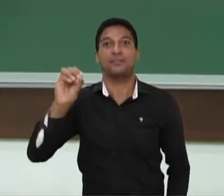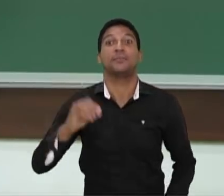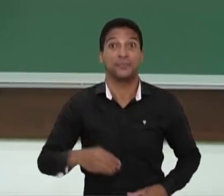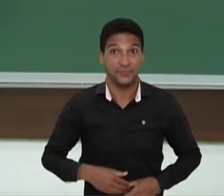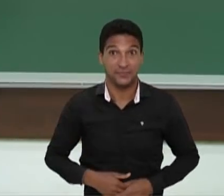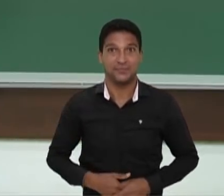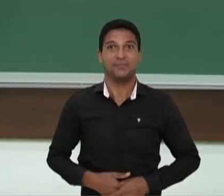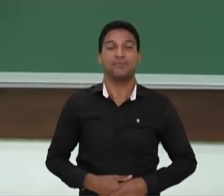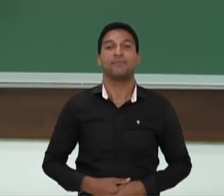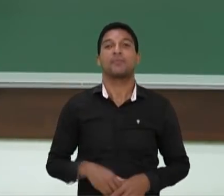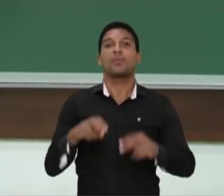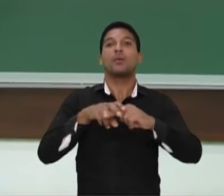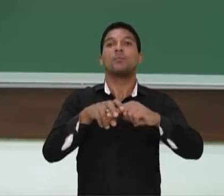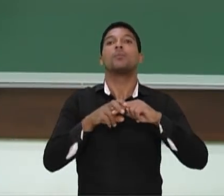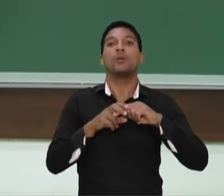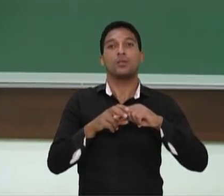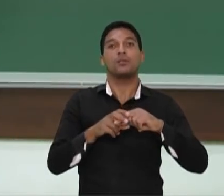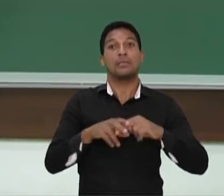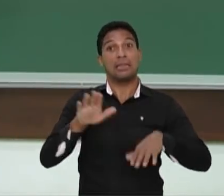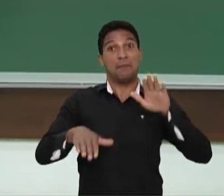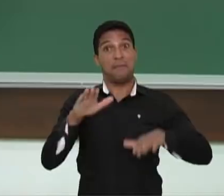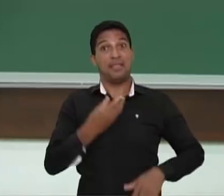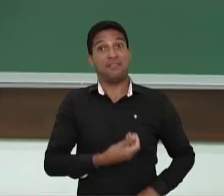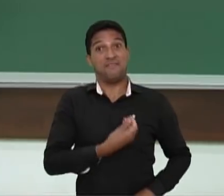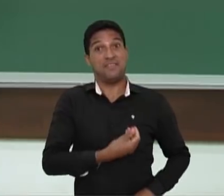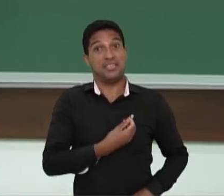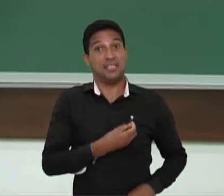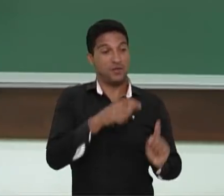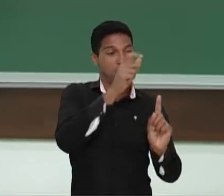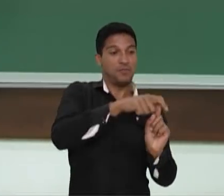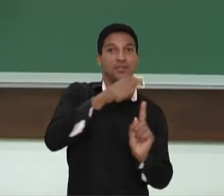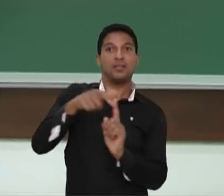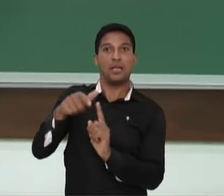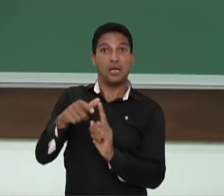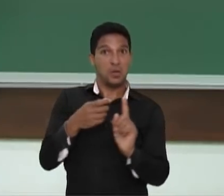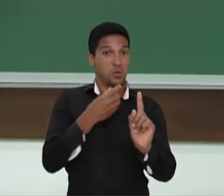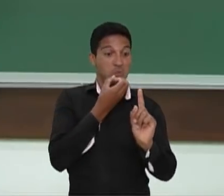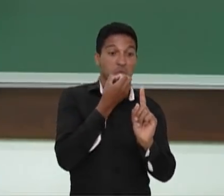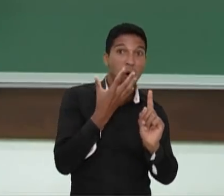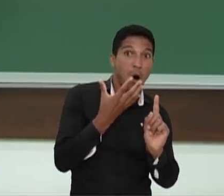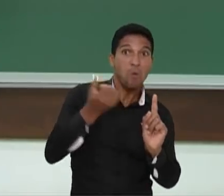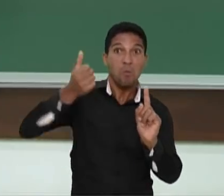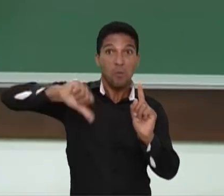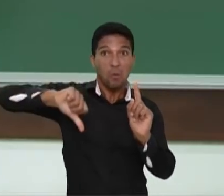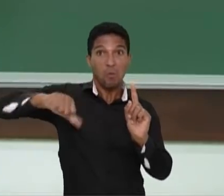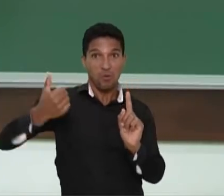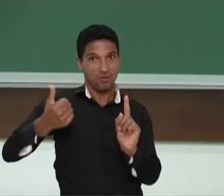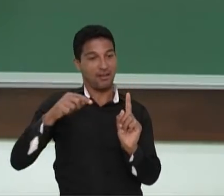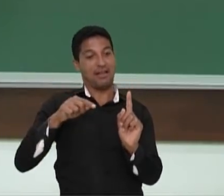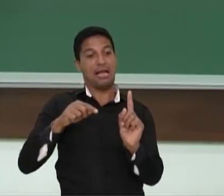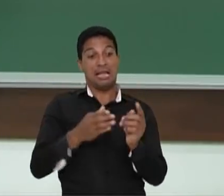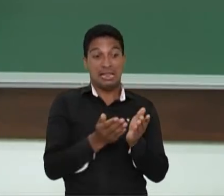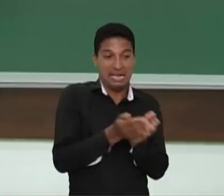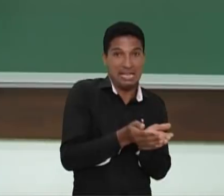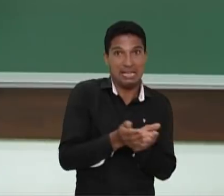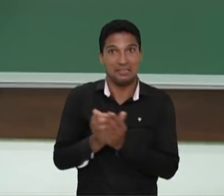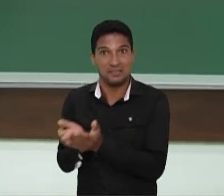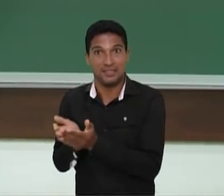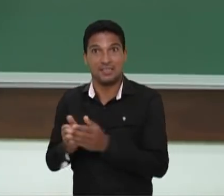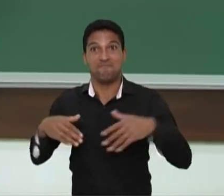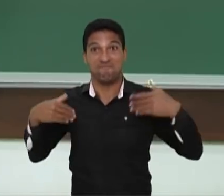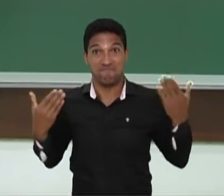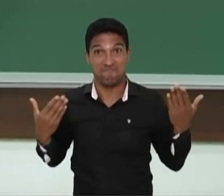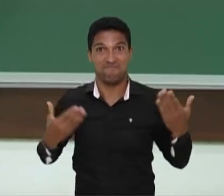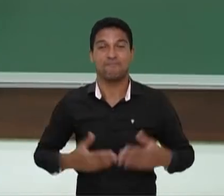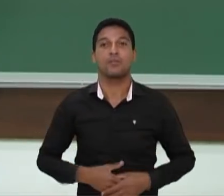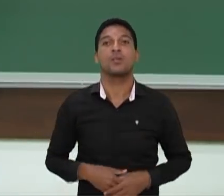que vai ser a sua vivência ali, né? Então, conforme a vivência dos personagens, se eles foram bons ou não, eles vão para uma barca ou vão para outra, né? Como foi o